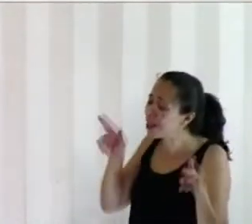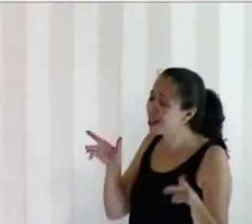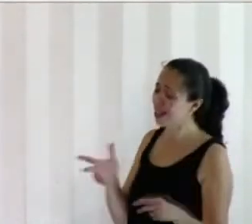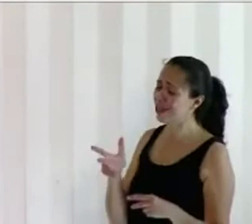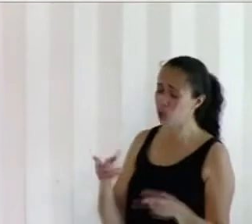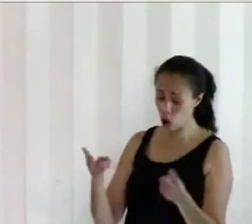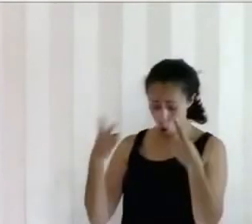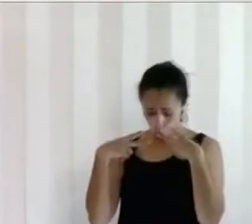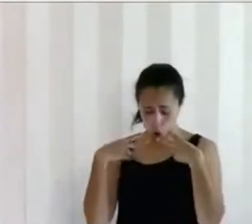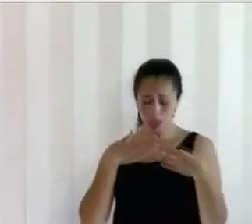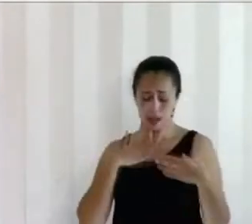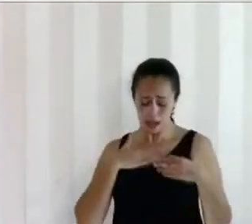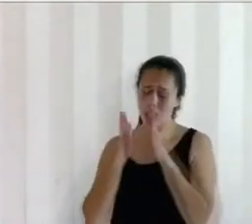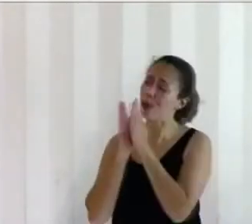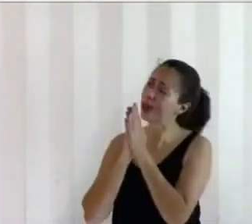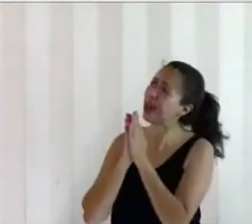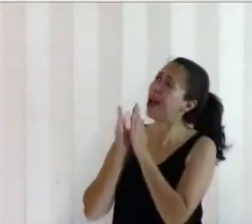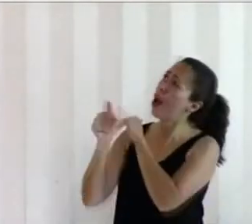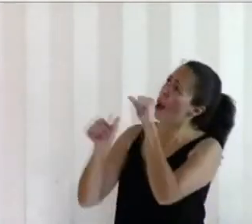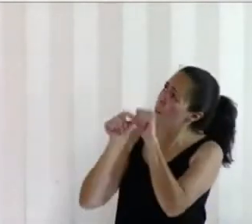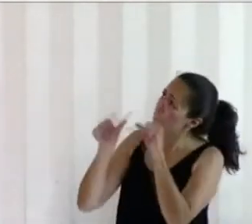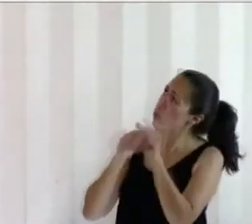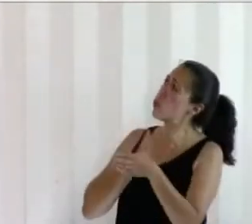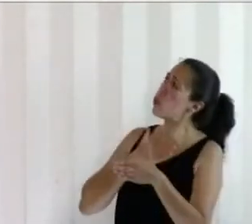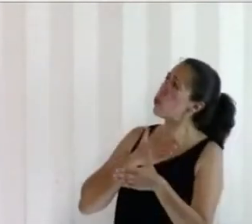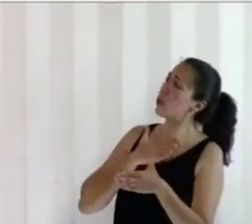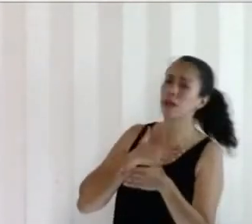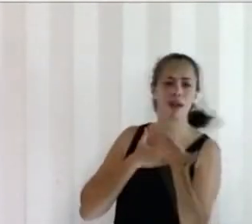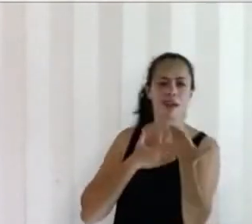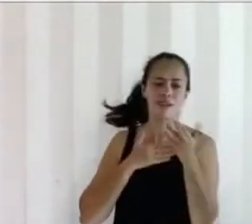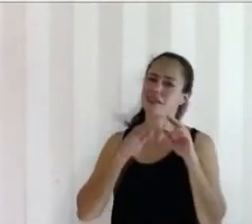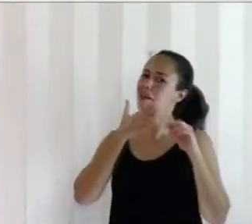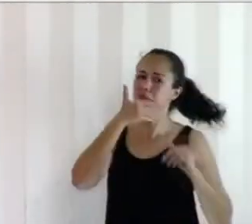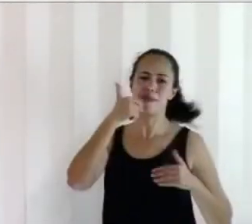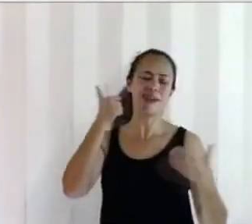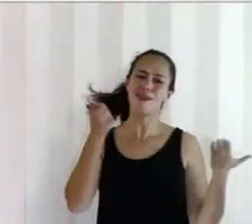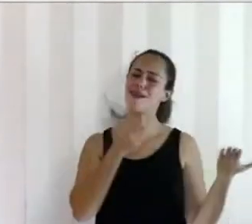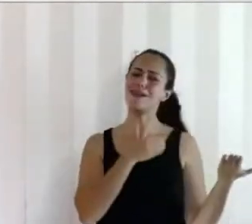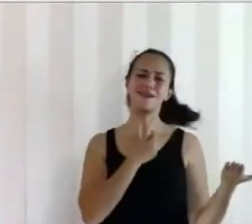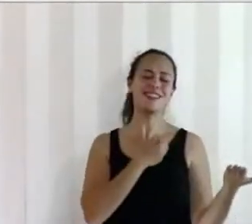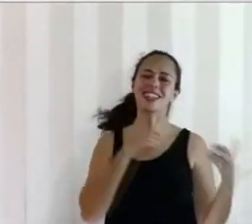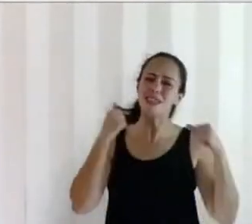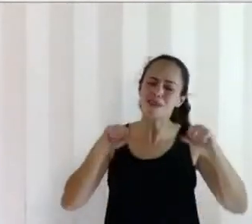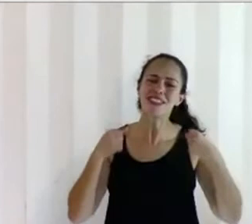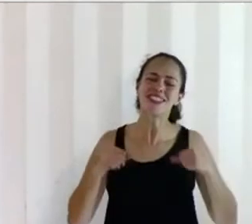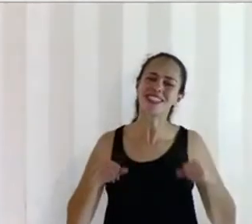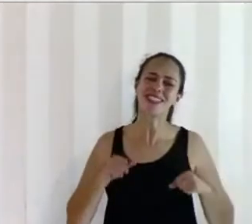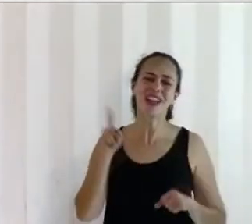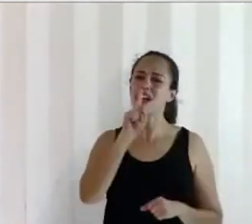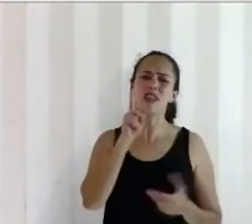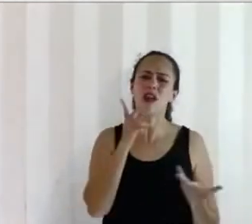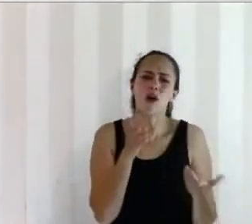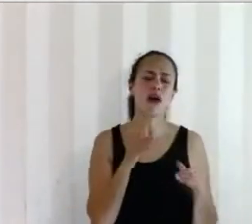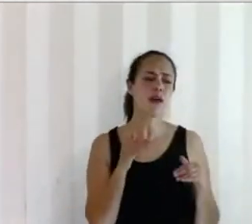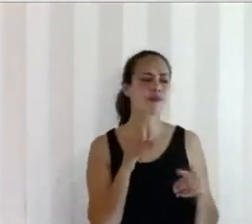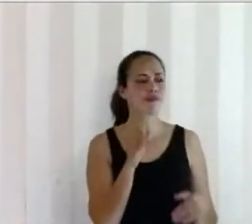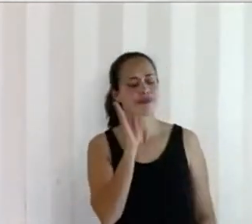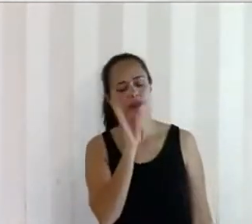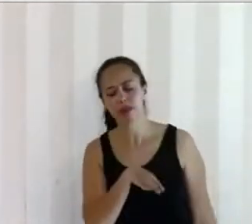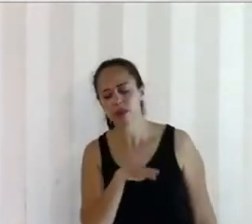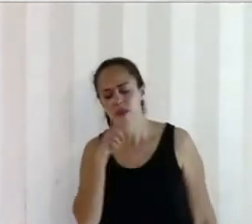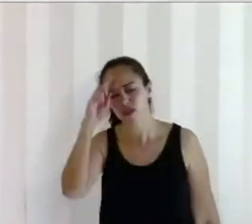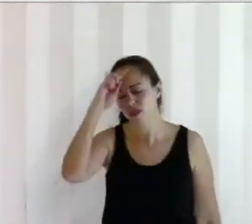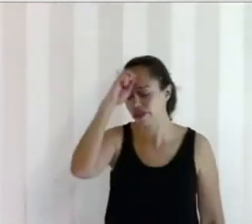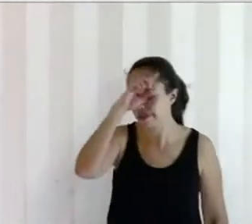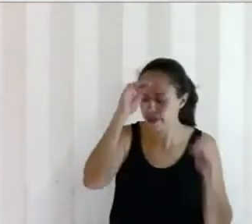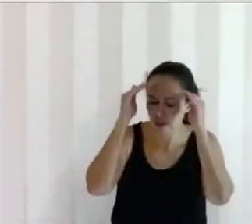Mas eu gostaria muito de aplicar isso a nós. Será que aquilo que as pessoas veem em nós somos dentro